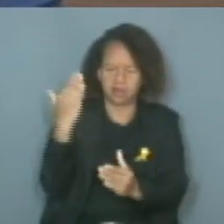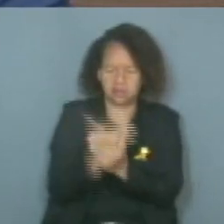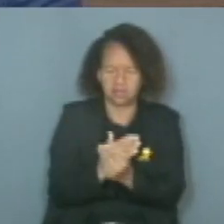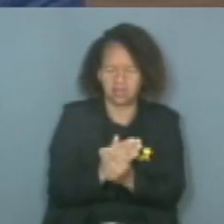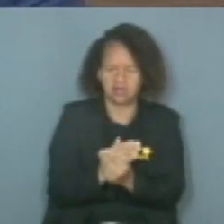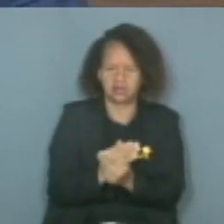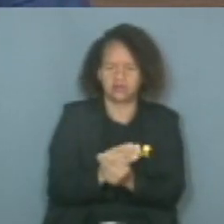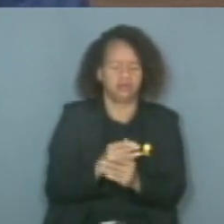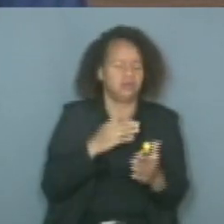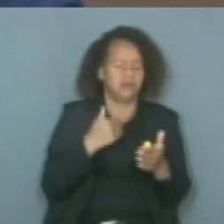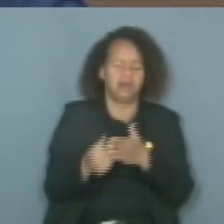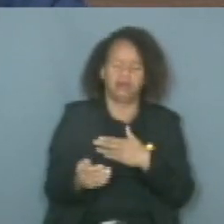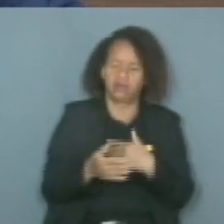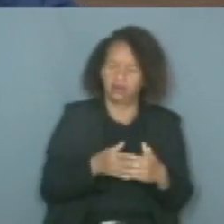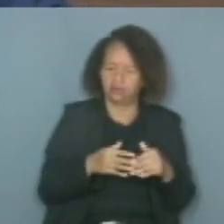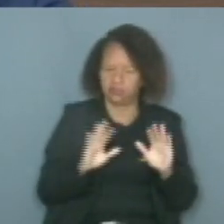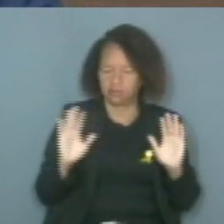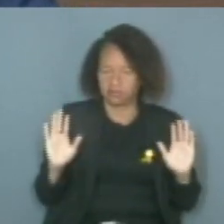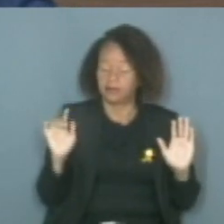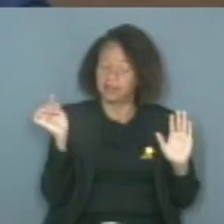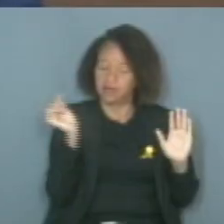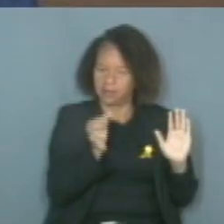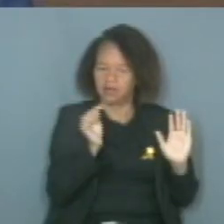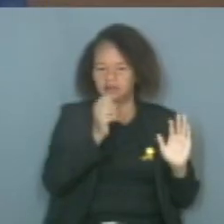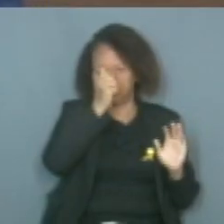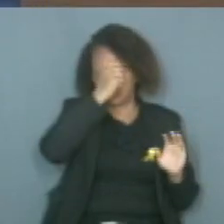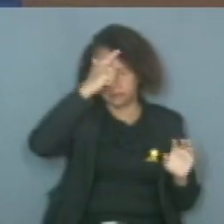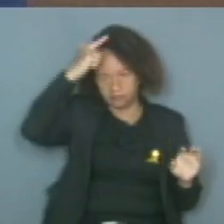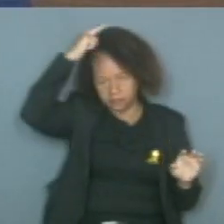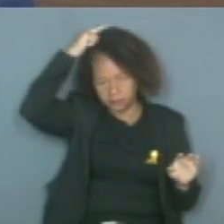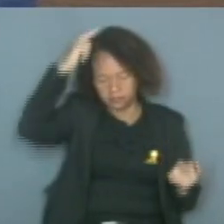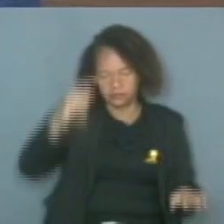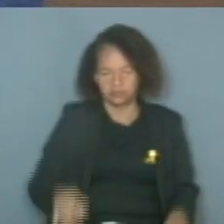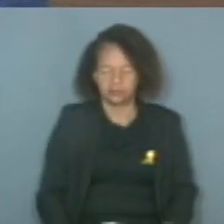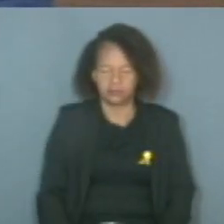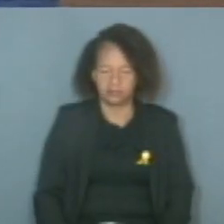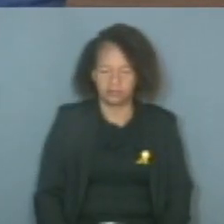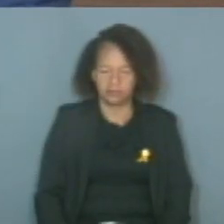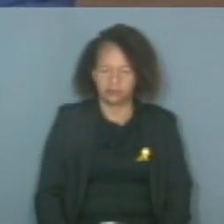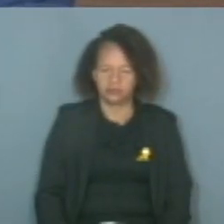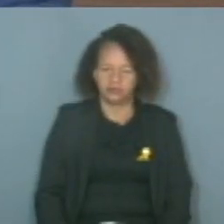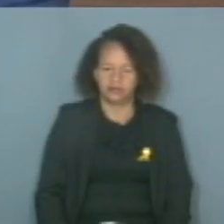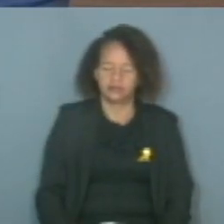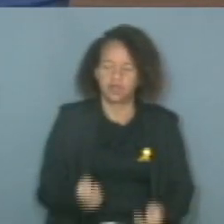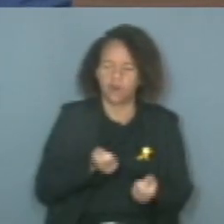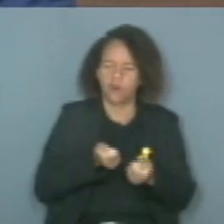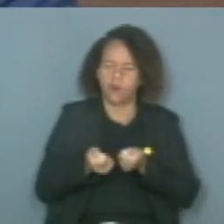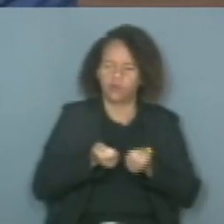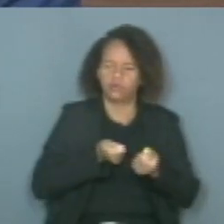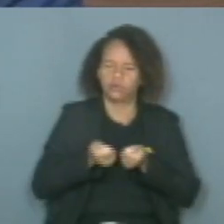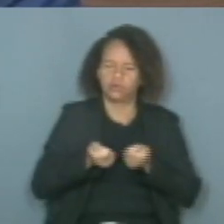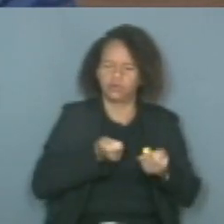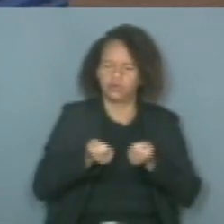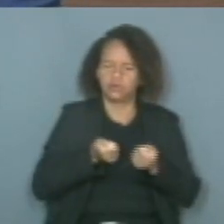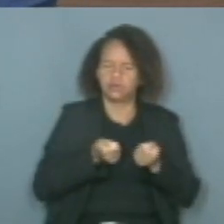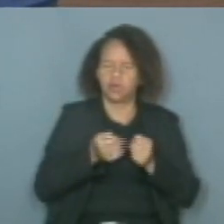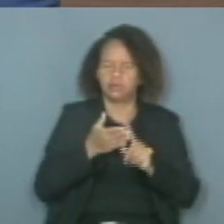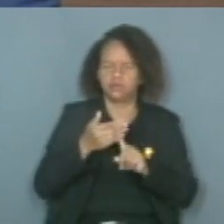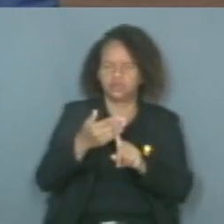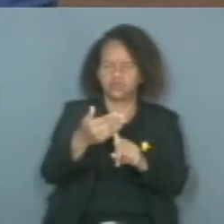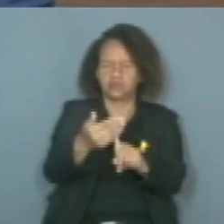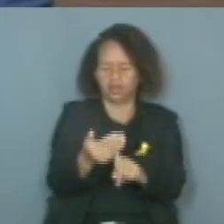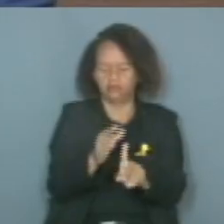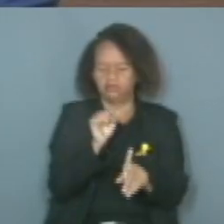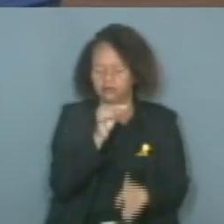processo, aquele que seja. Esse é o Alexandre de Moraes. Controle sobre plataformas digitais, como já